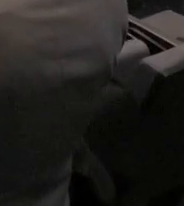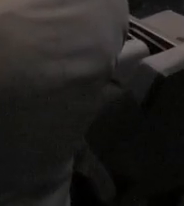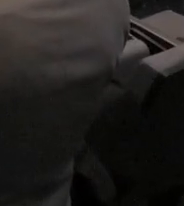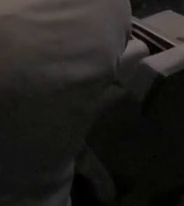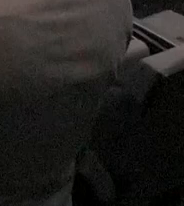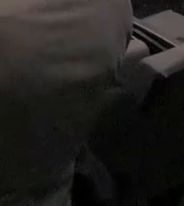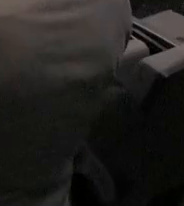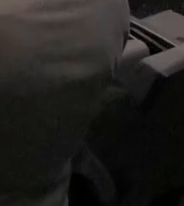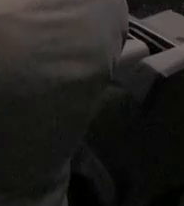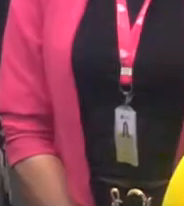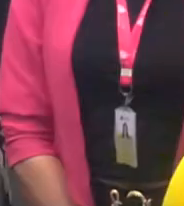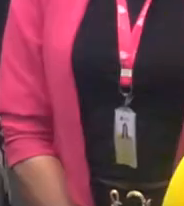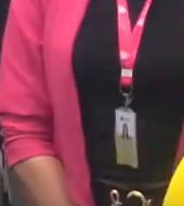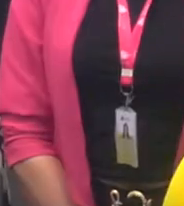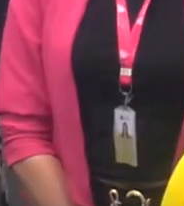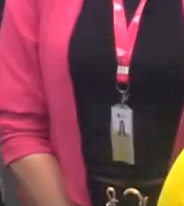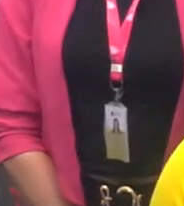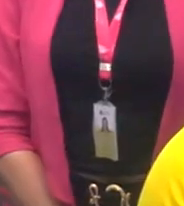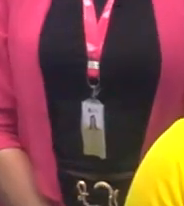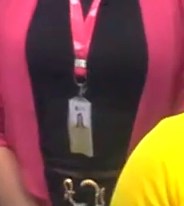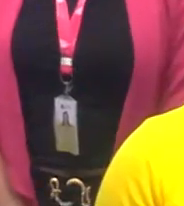gentil patriada